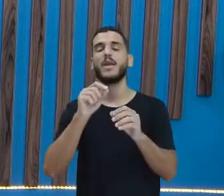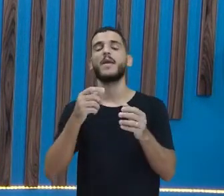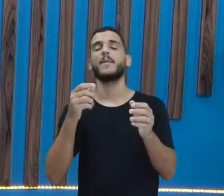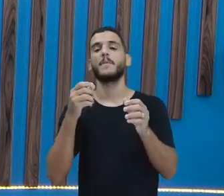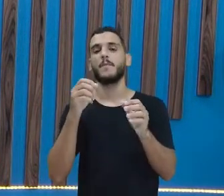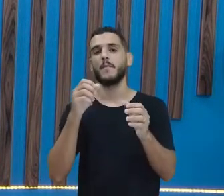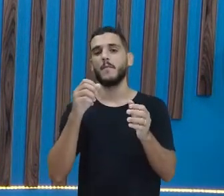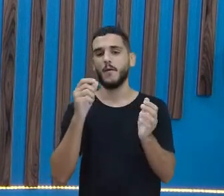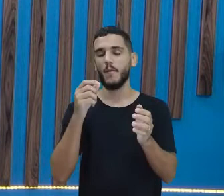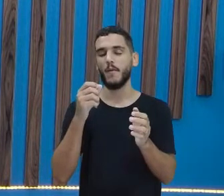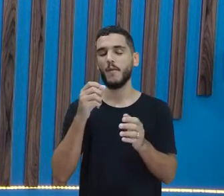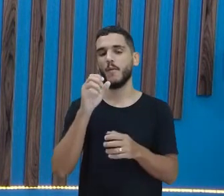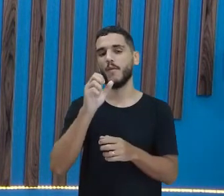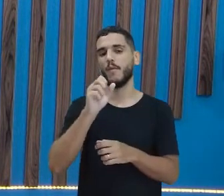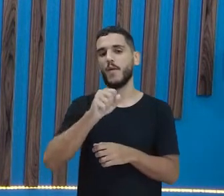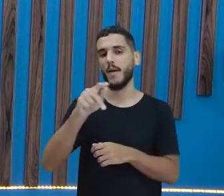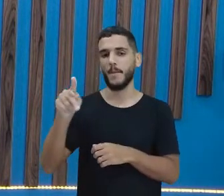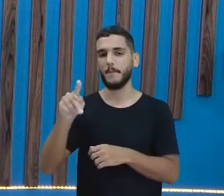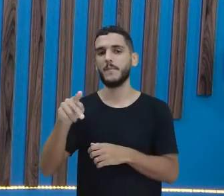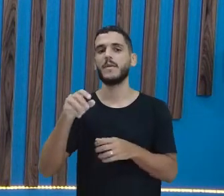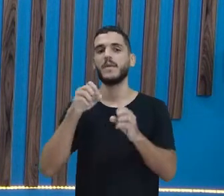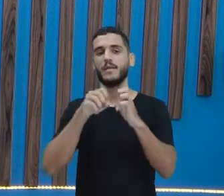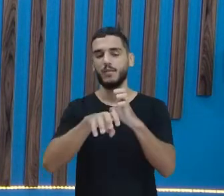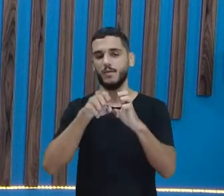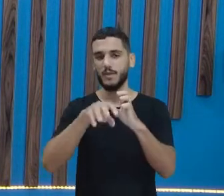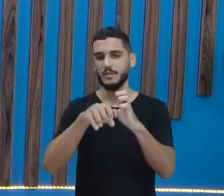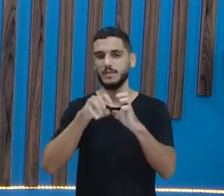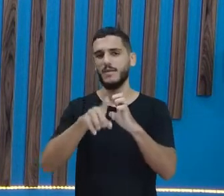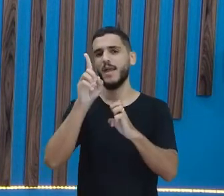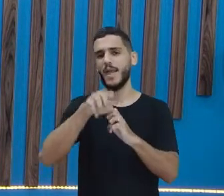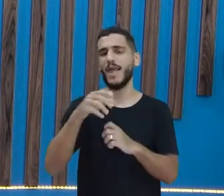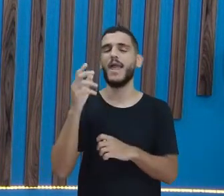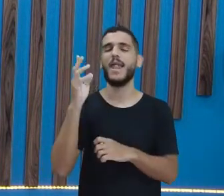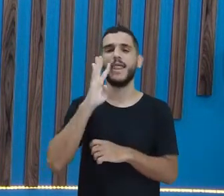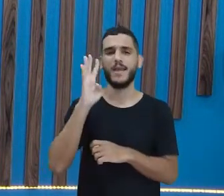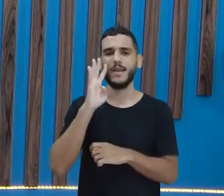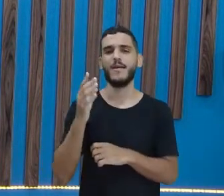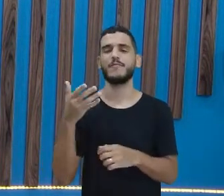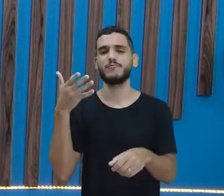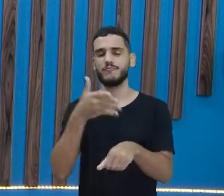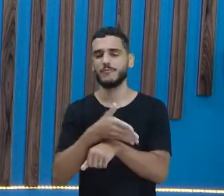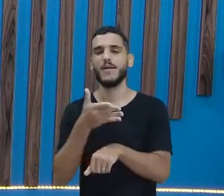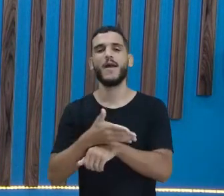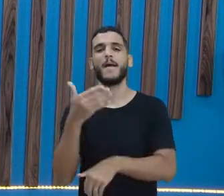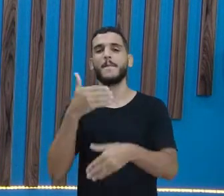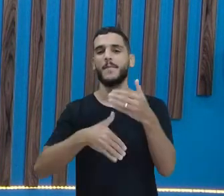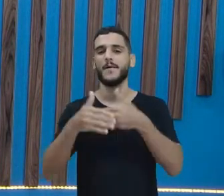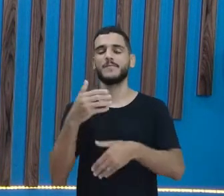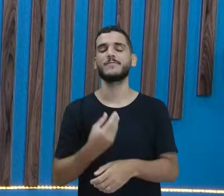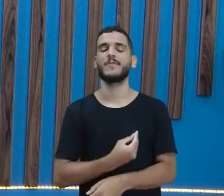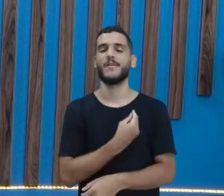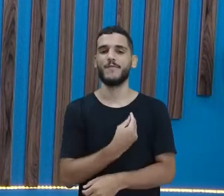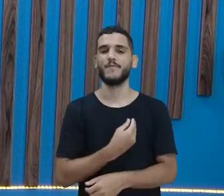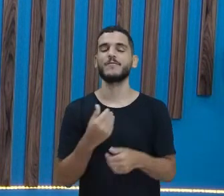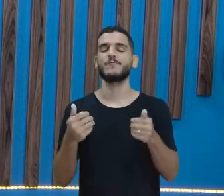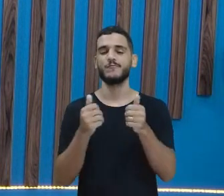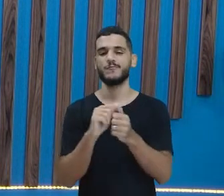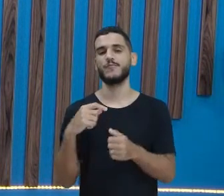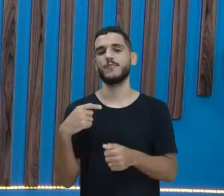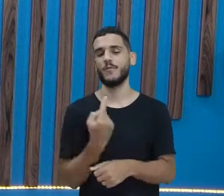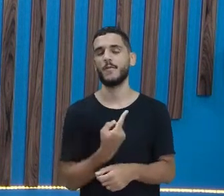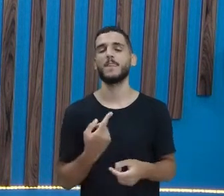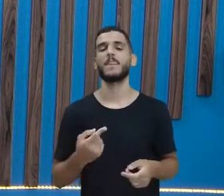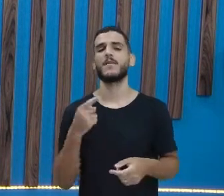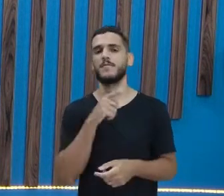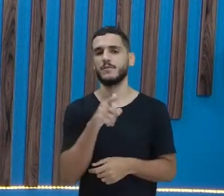Recife. Exatamente. Esse aplicativo é muito legal, porque você tem acesso aqui, ó, à participação ao vivo com a gente, tá? Então